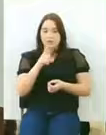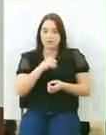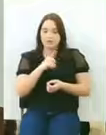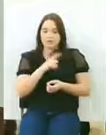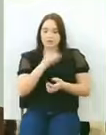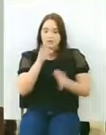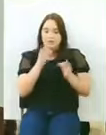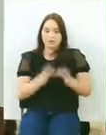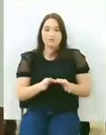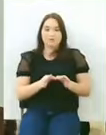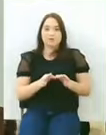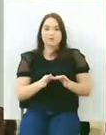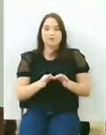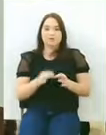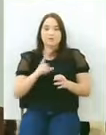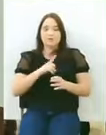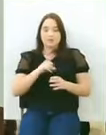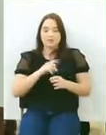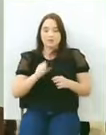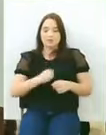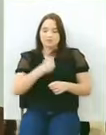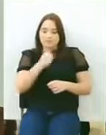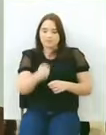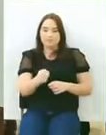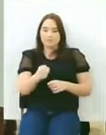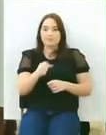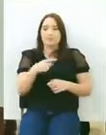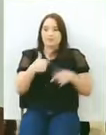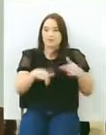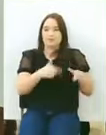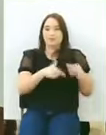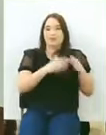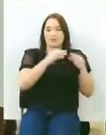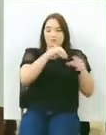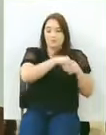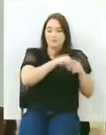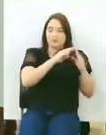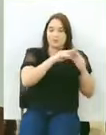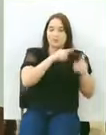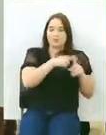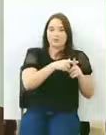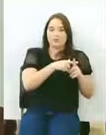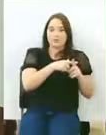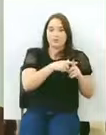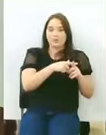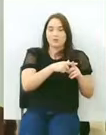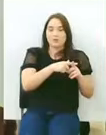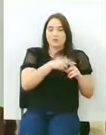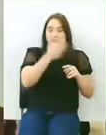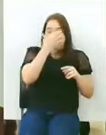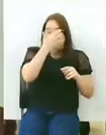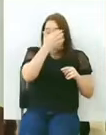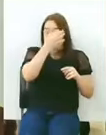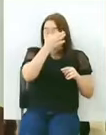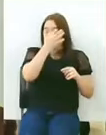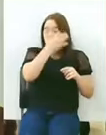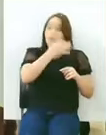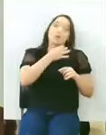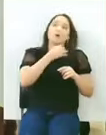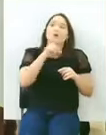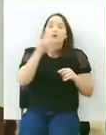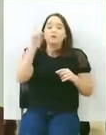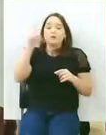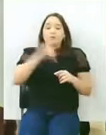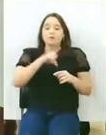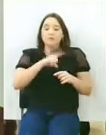temos autoridade sobre o rebanho por causa da palavra de Deus e por causa da eleição. Mas outra implicação